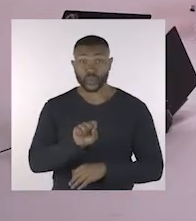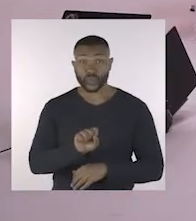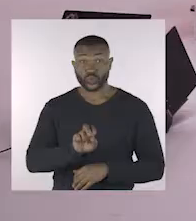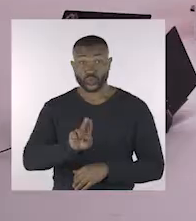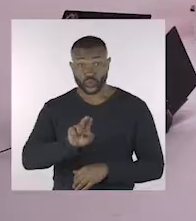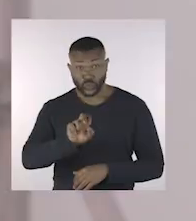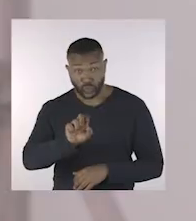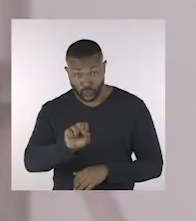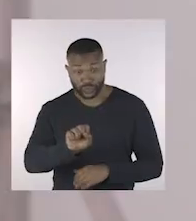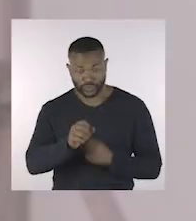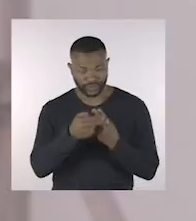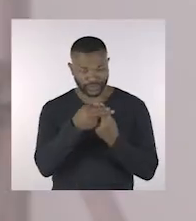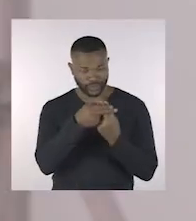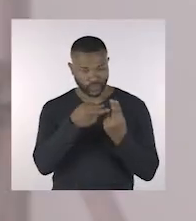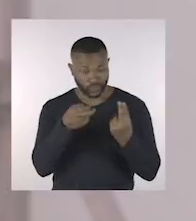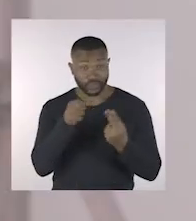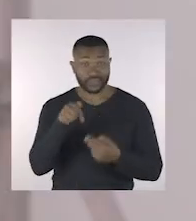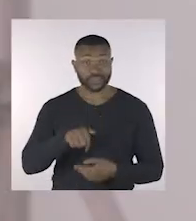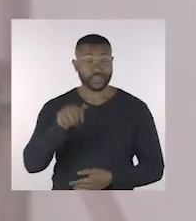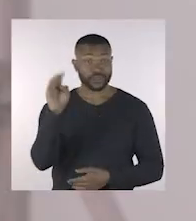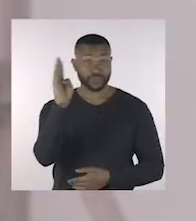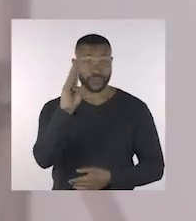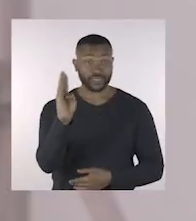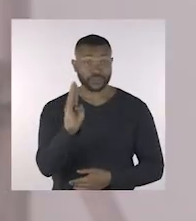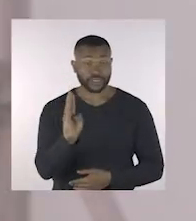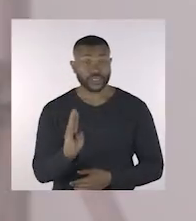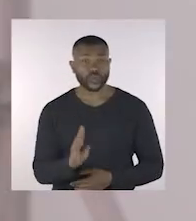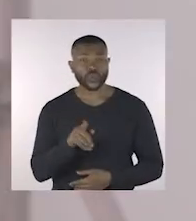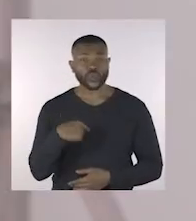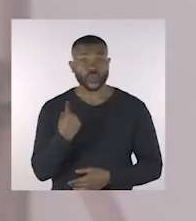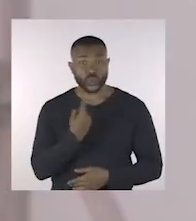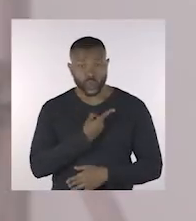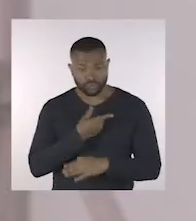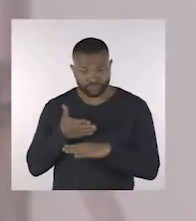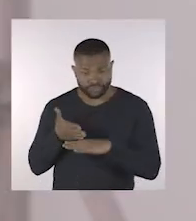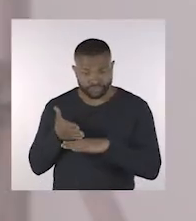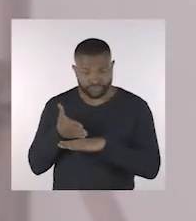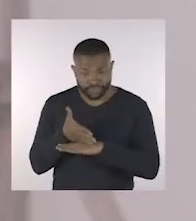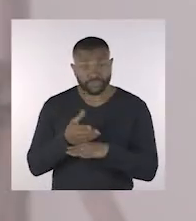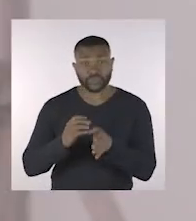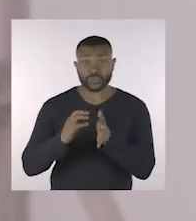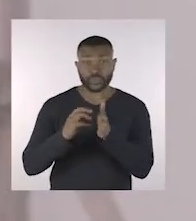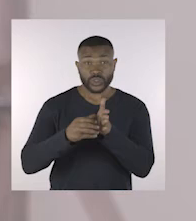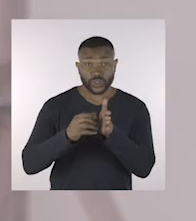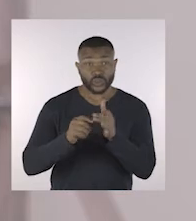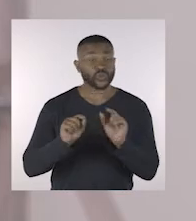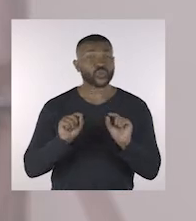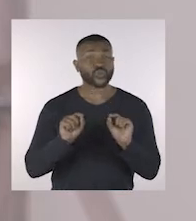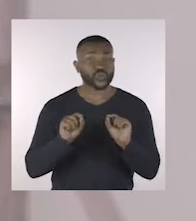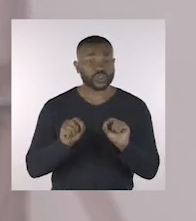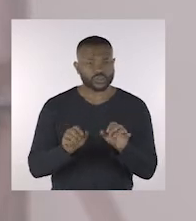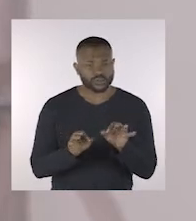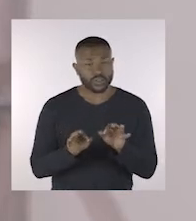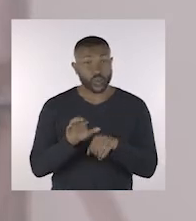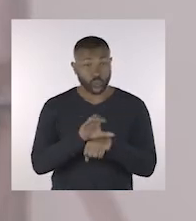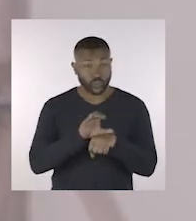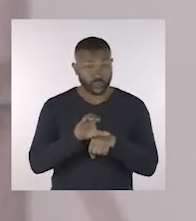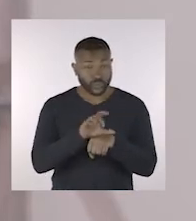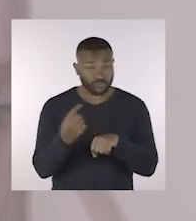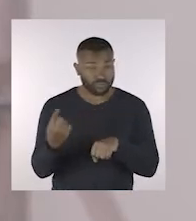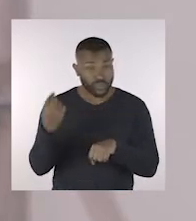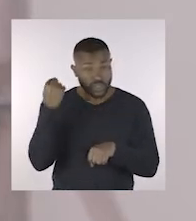construir o SUS o sistema único de saúde no Brasil né foi a nossa intervenção como partido